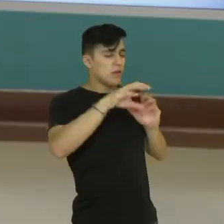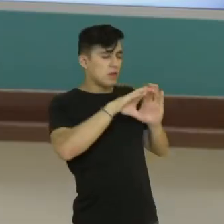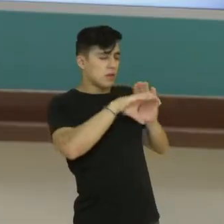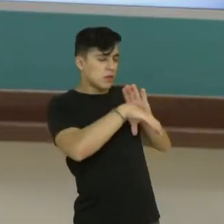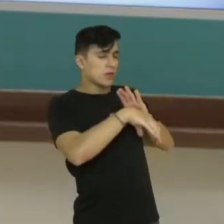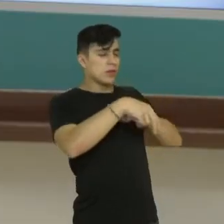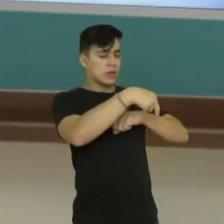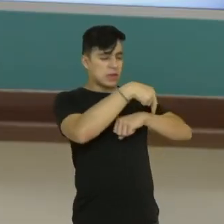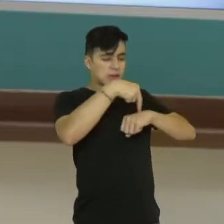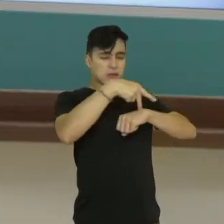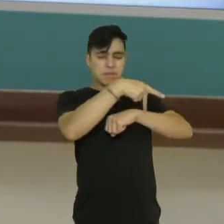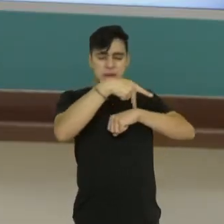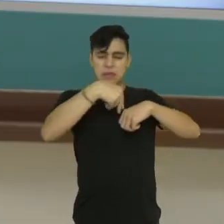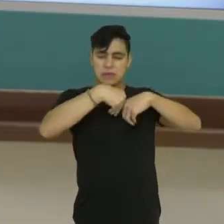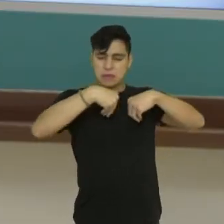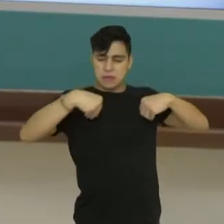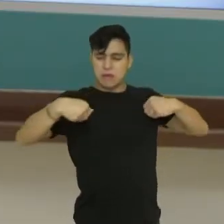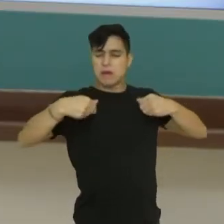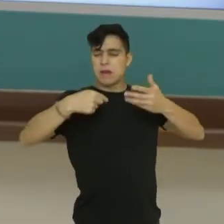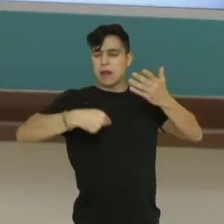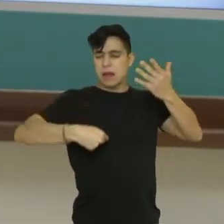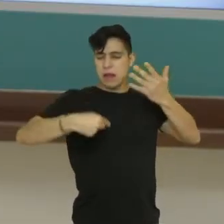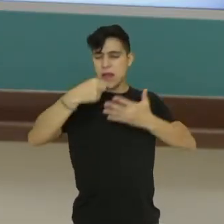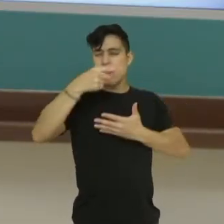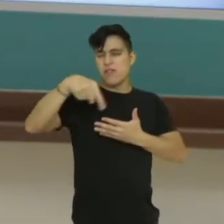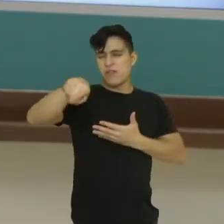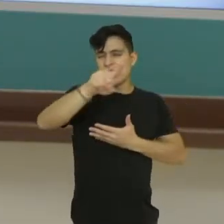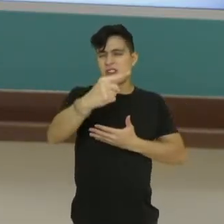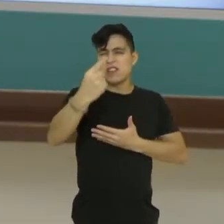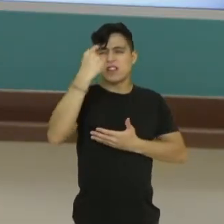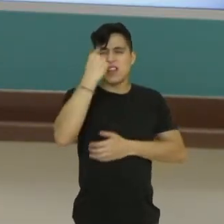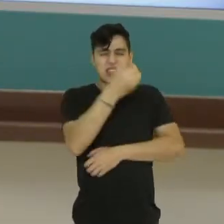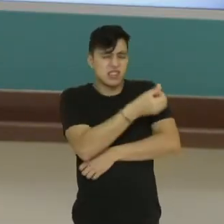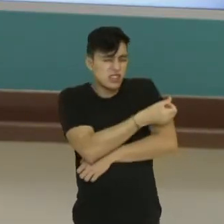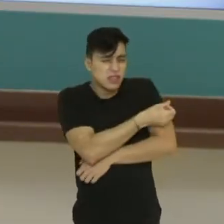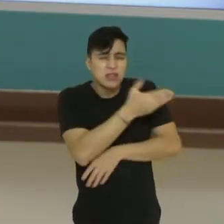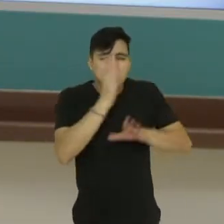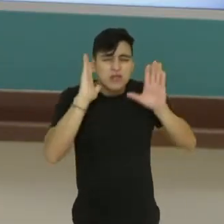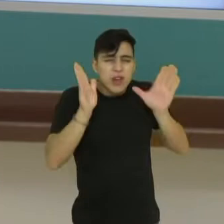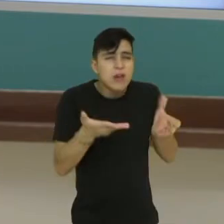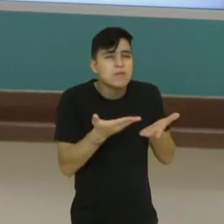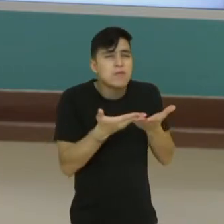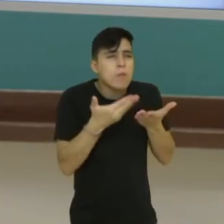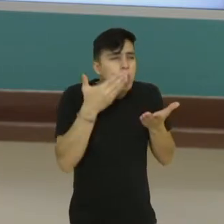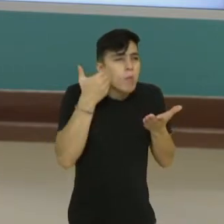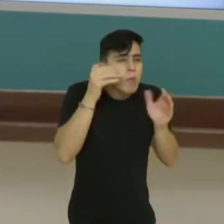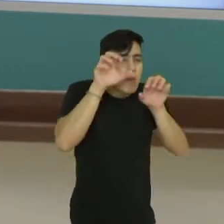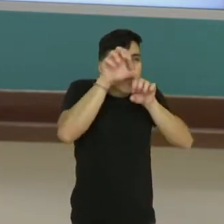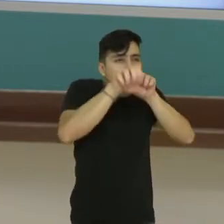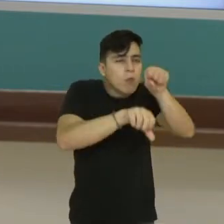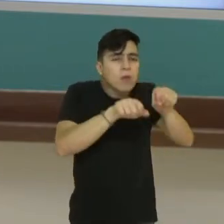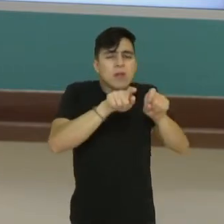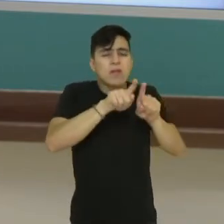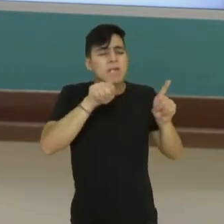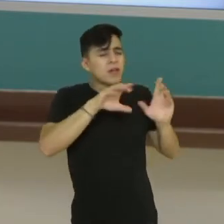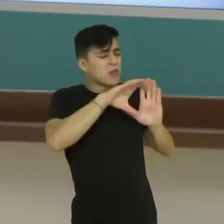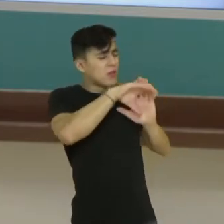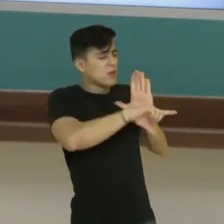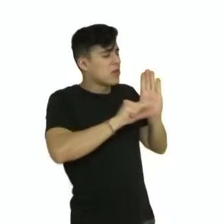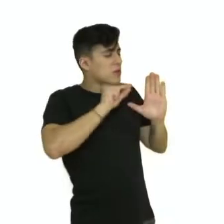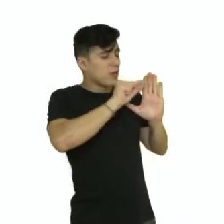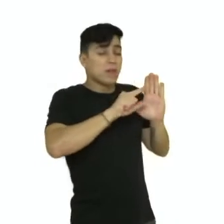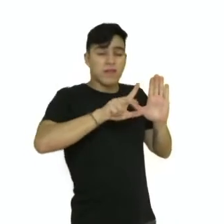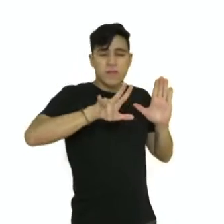e país? Isso vocês aprenderam lá no sexto ano, mas quais será que são esses conceitos? Vamos relembrar então,